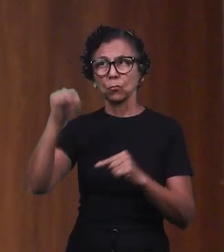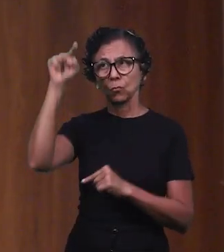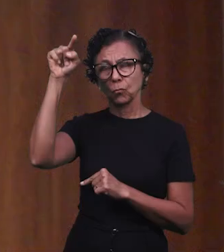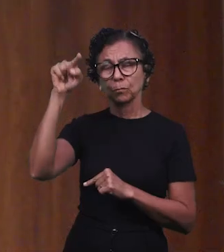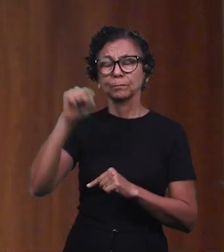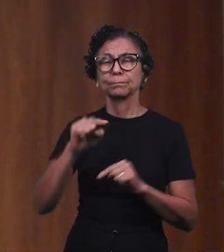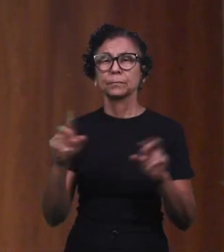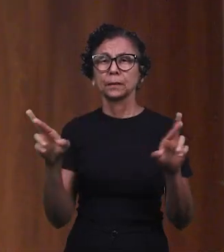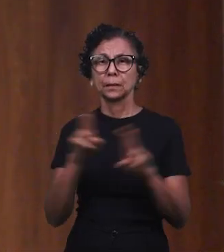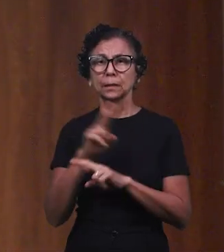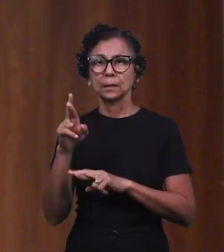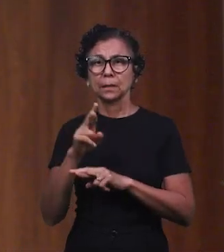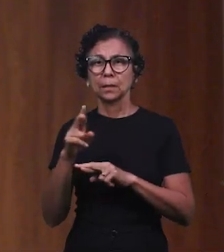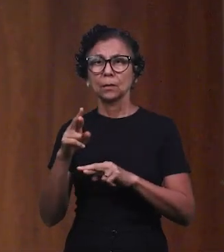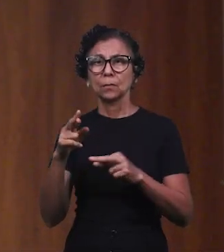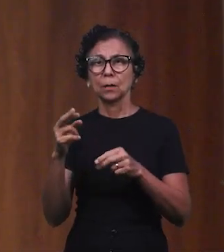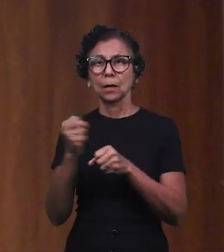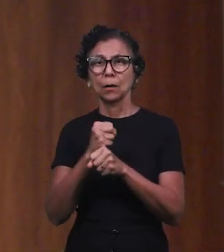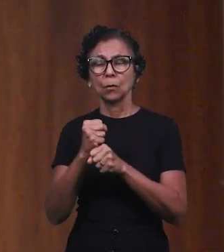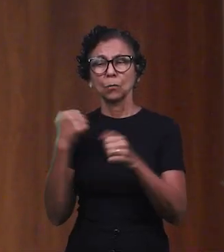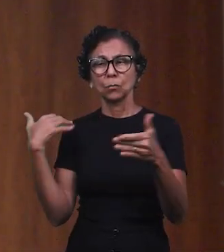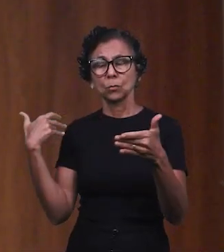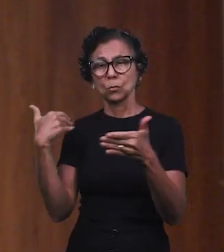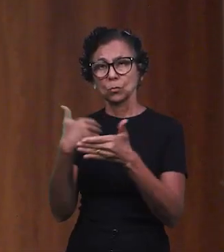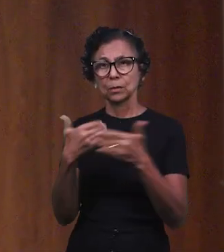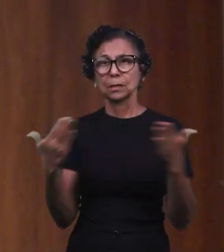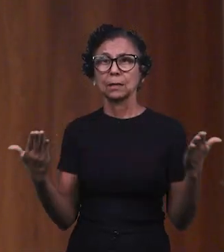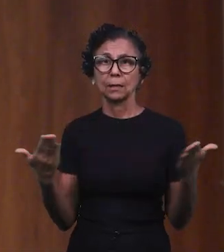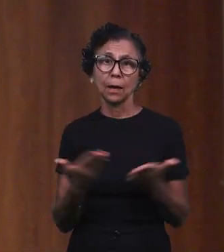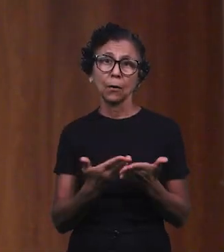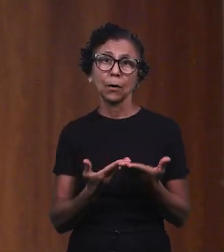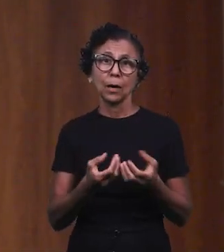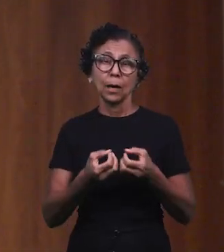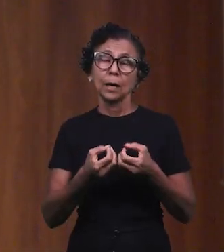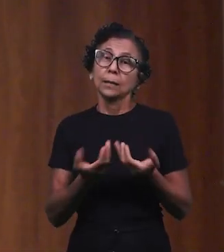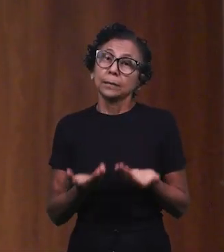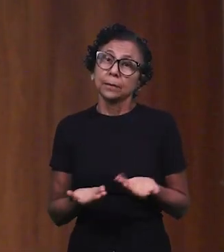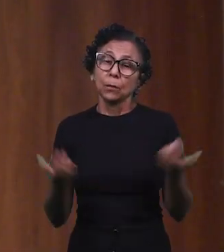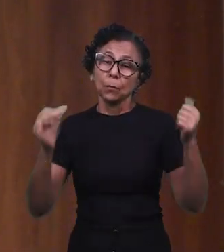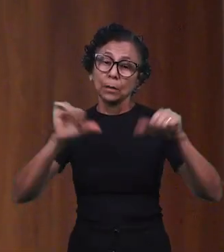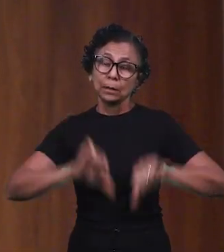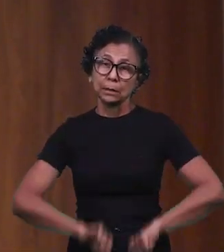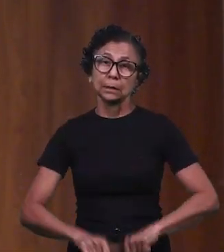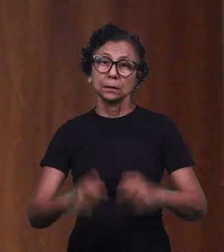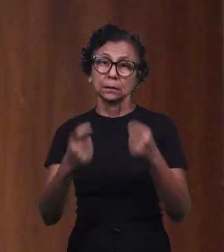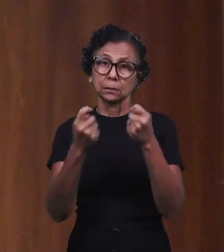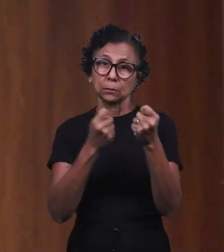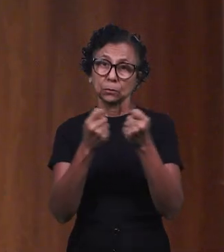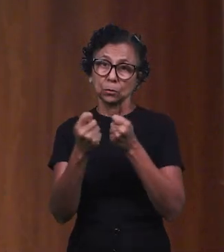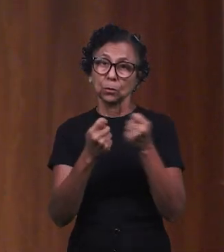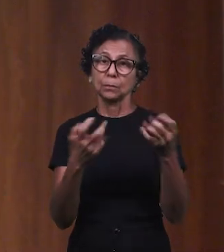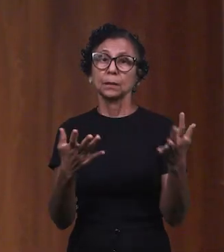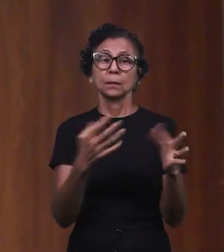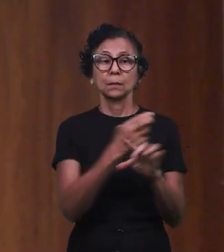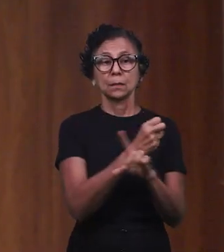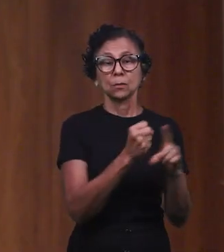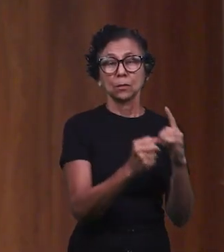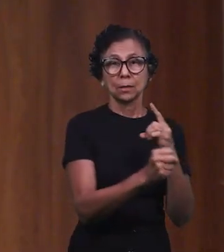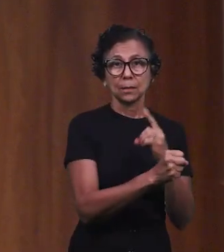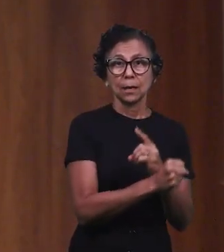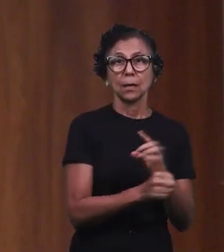anos, refletindo a intensificação da crise econômica e social no país. Ainda no Brasil, em julho